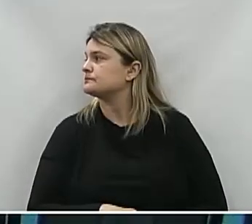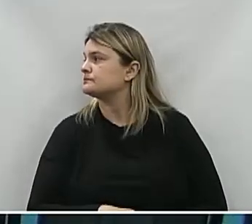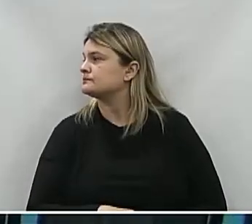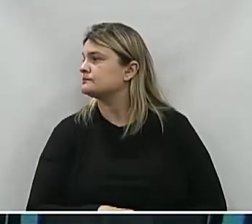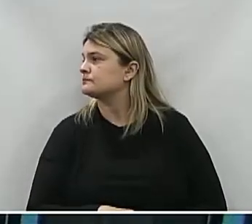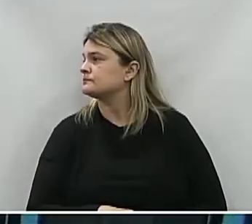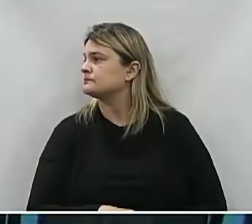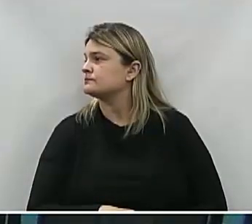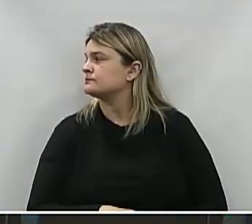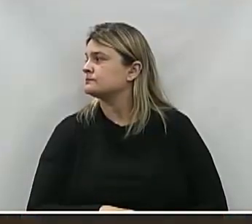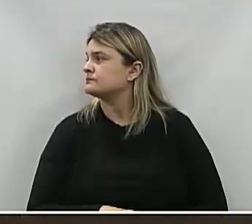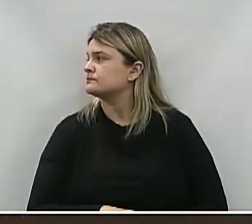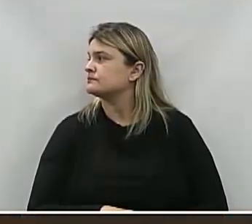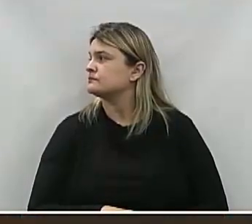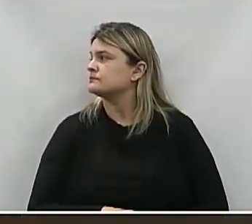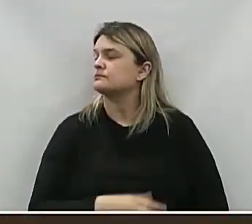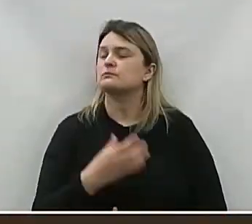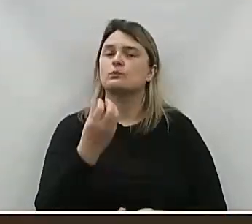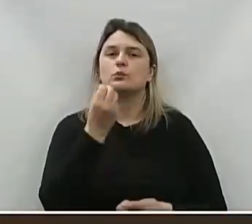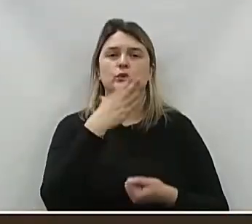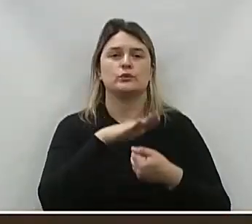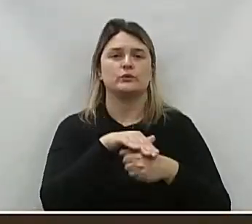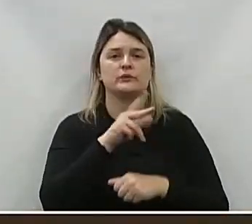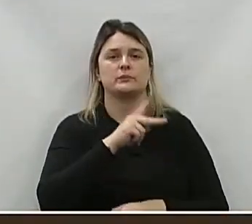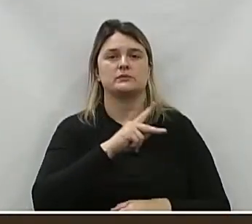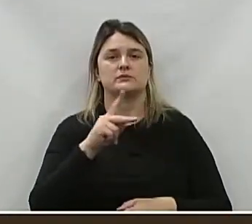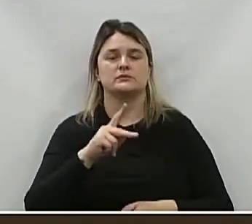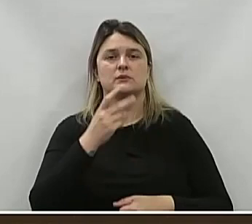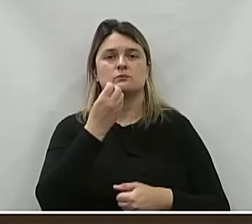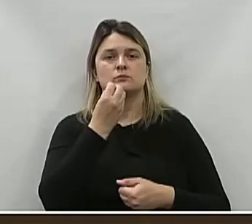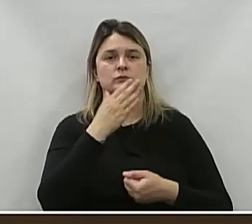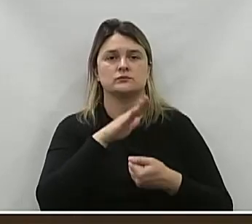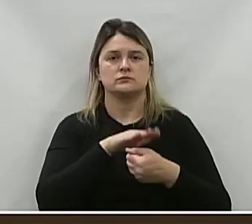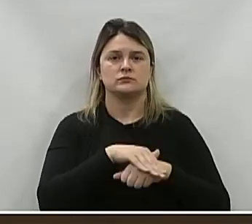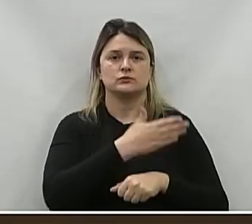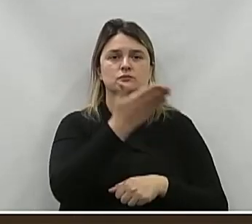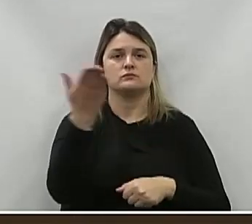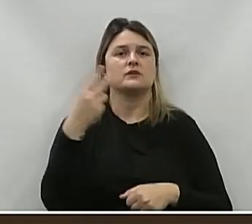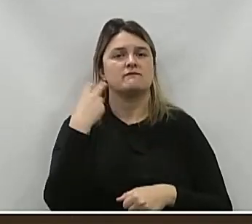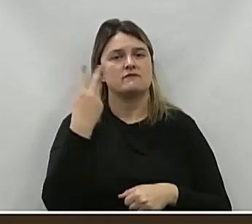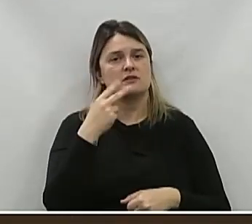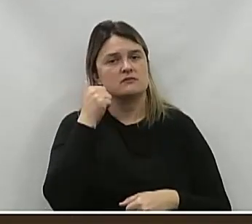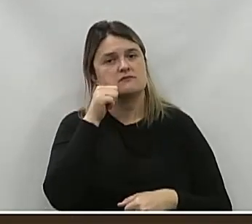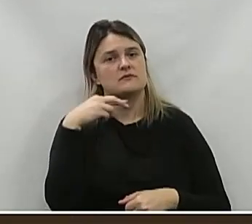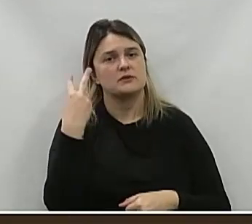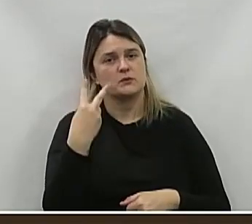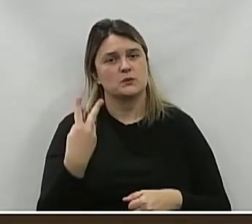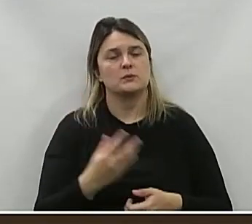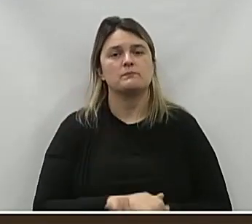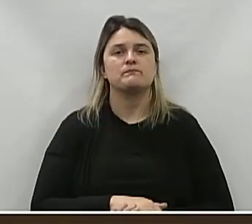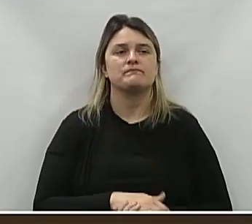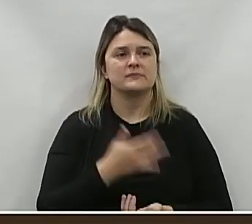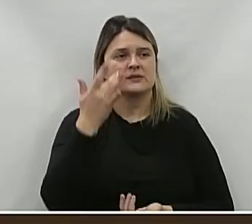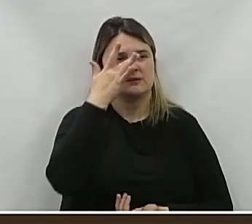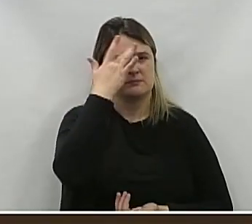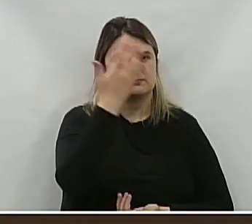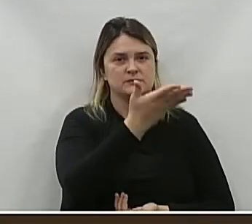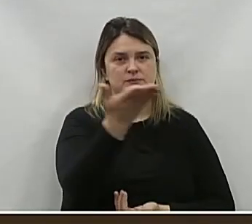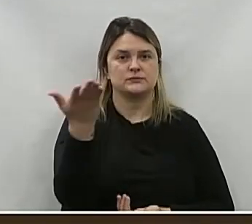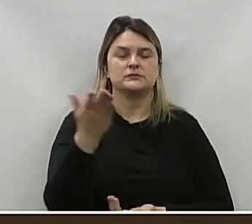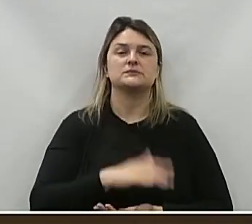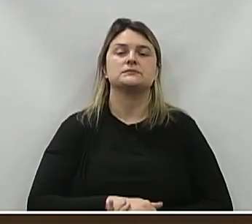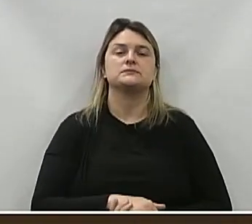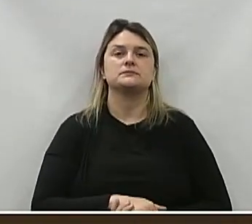filho boa noite senhor presidente Boa noite vereadores vereadora população em